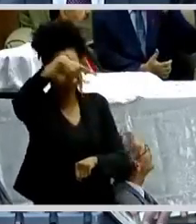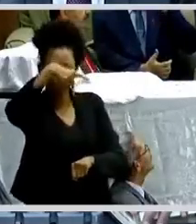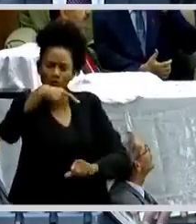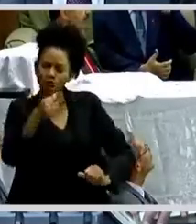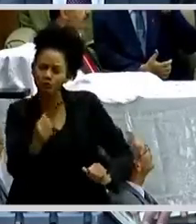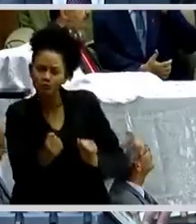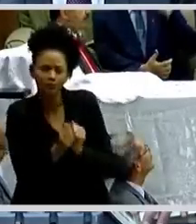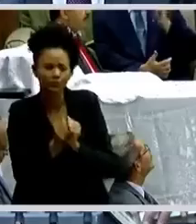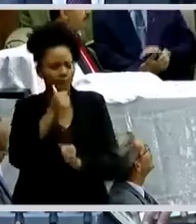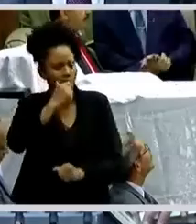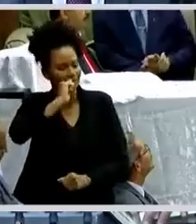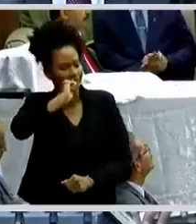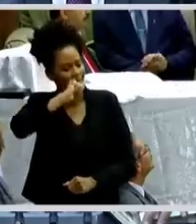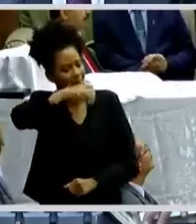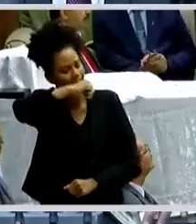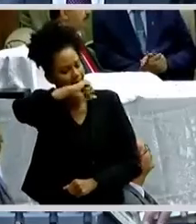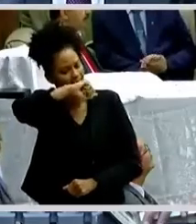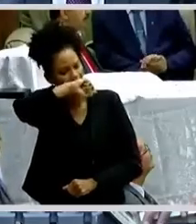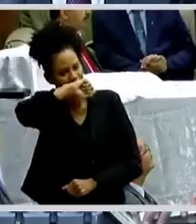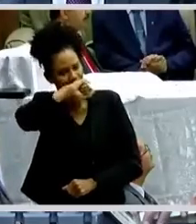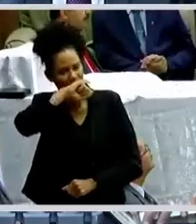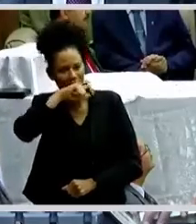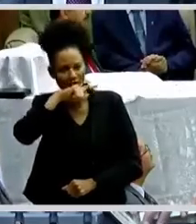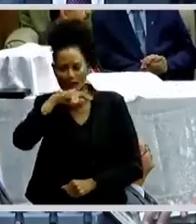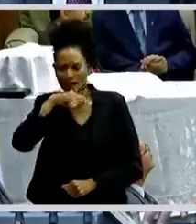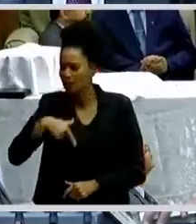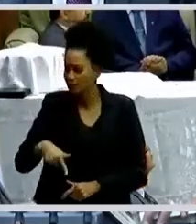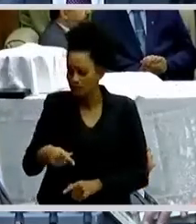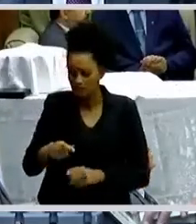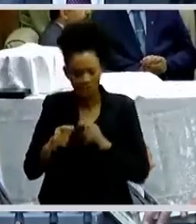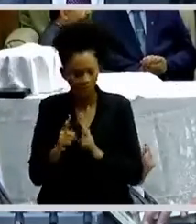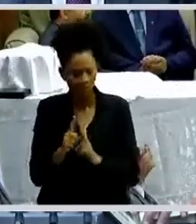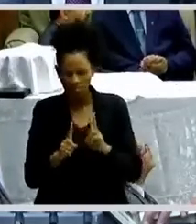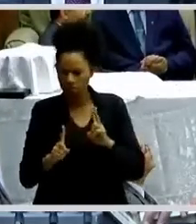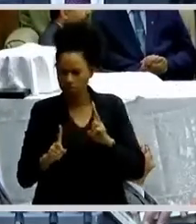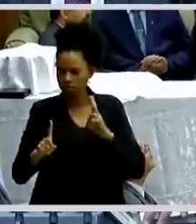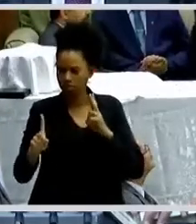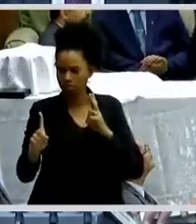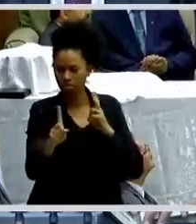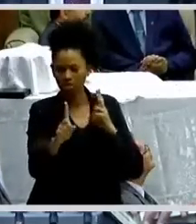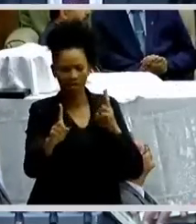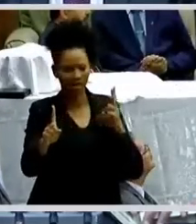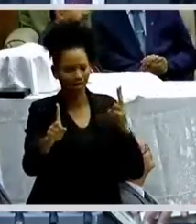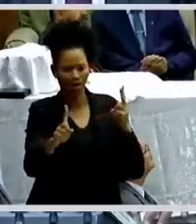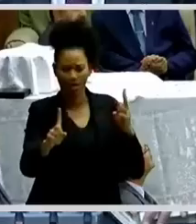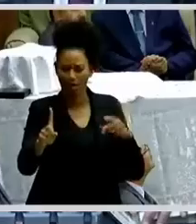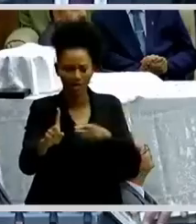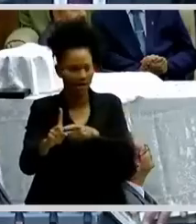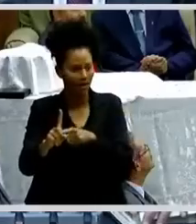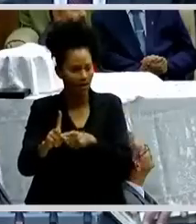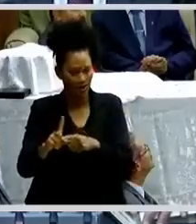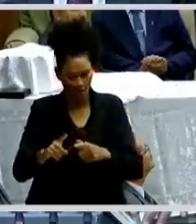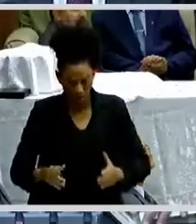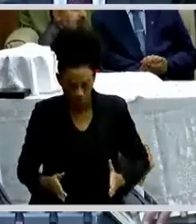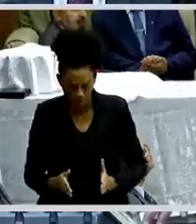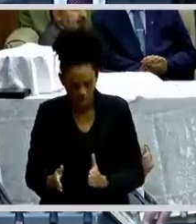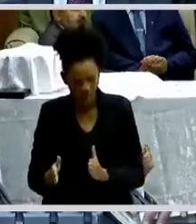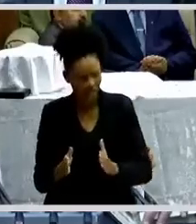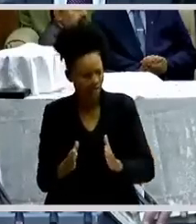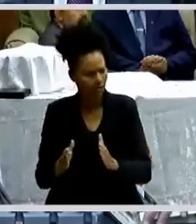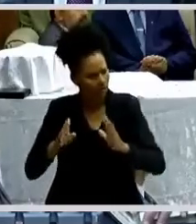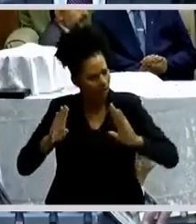pais e se perde dos pais, justamente na época do Bar Mitzvah,